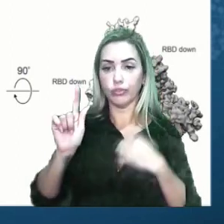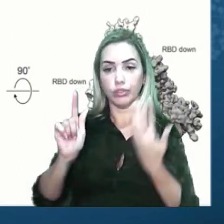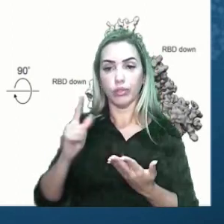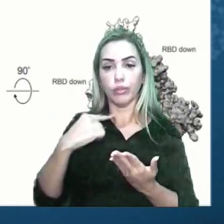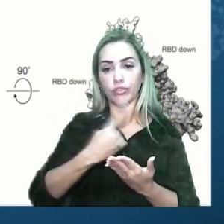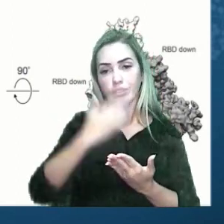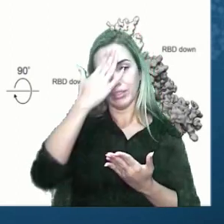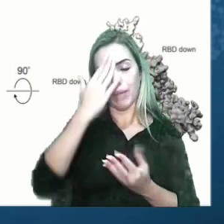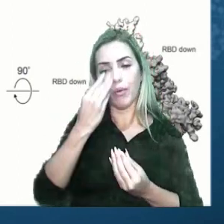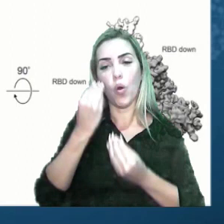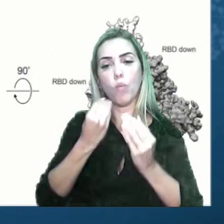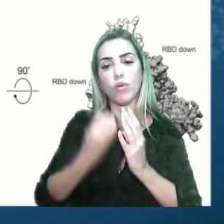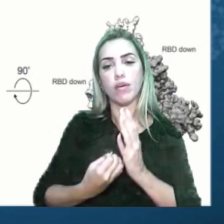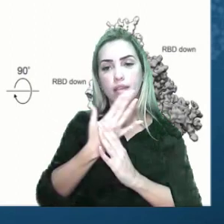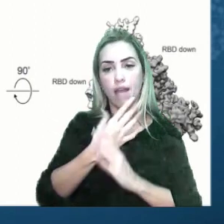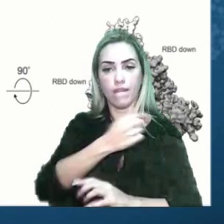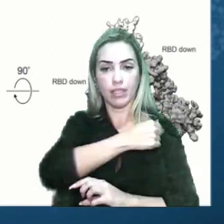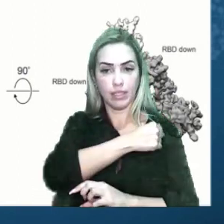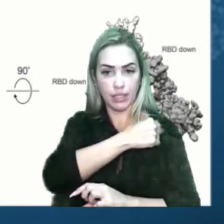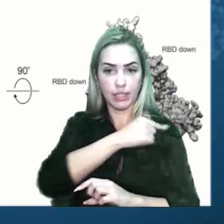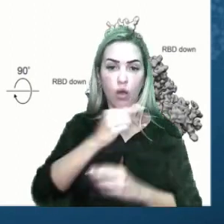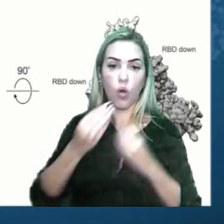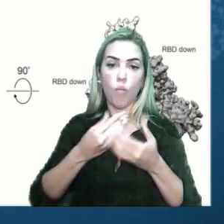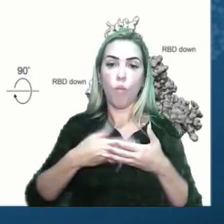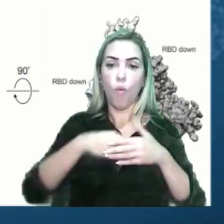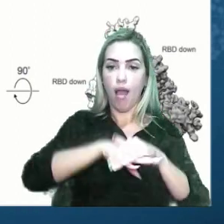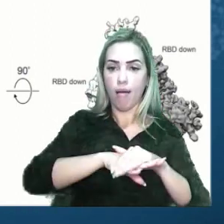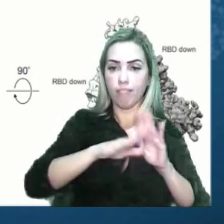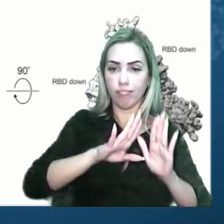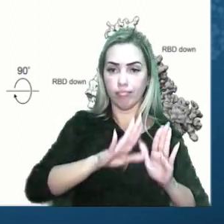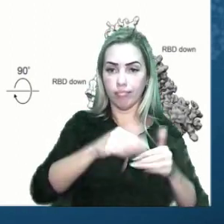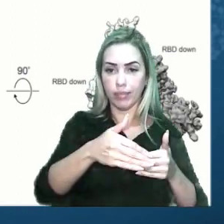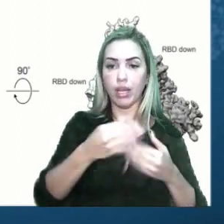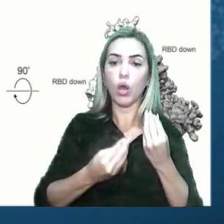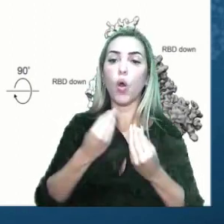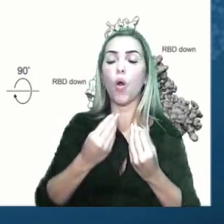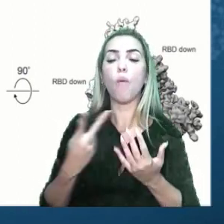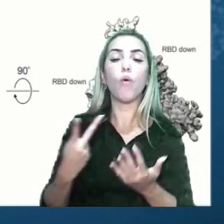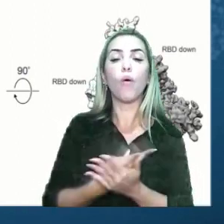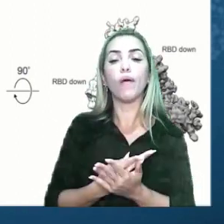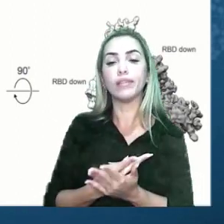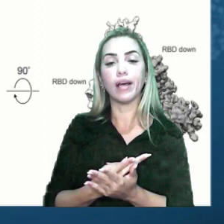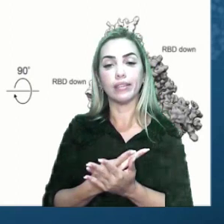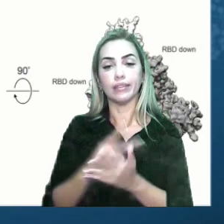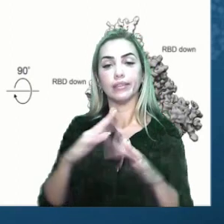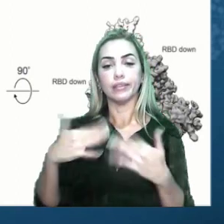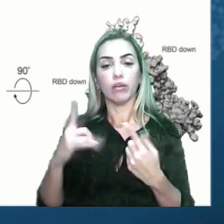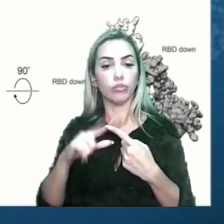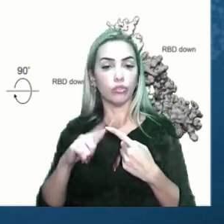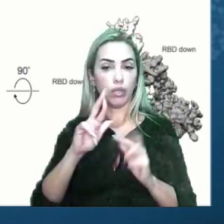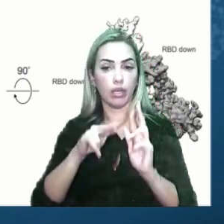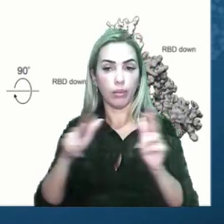ideia sobre como produzir vacinas, como armazená-las e o que acontece, qual tipo de